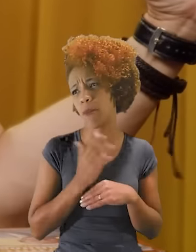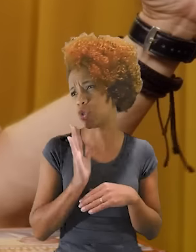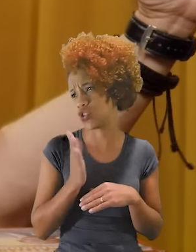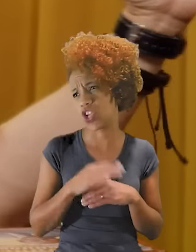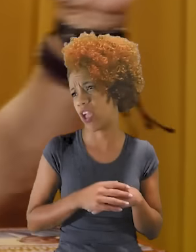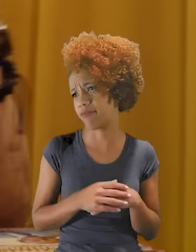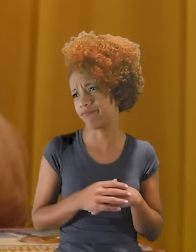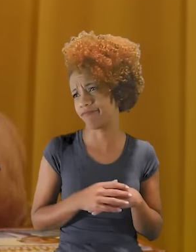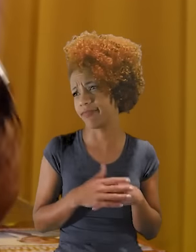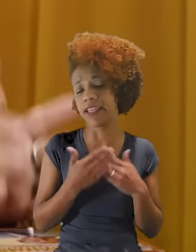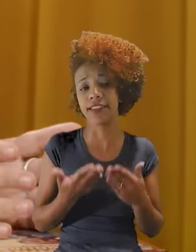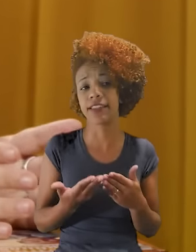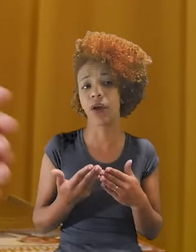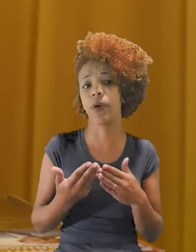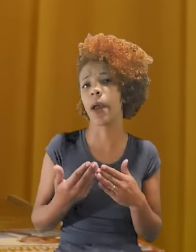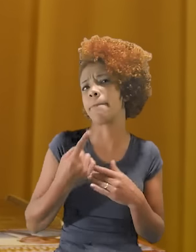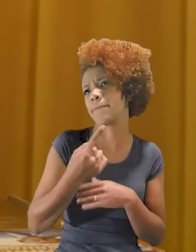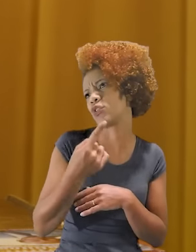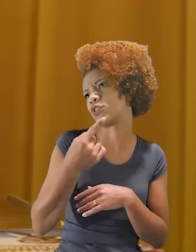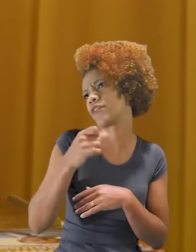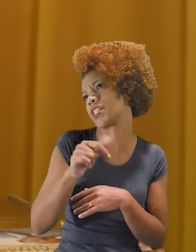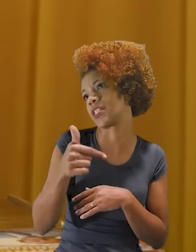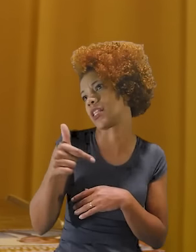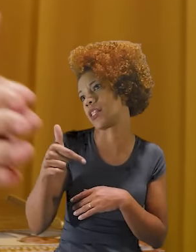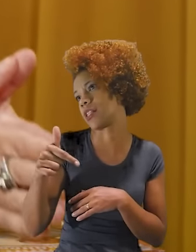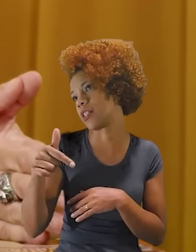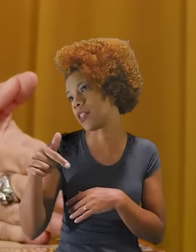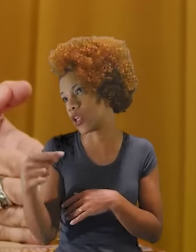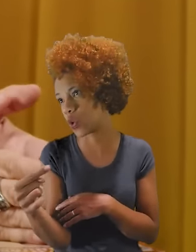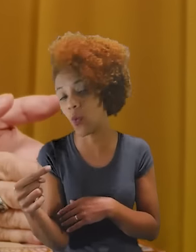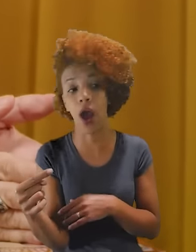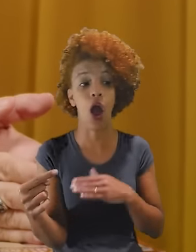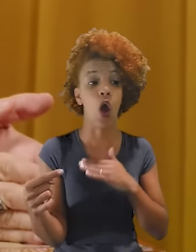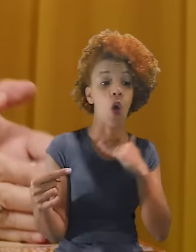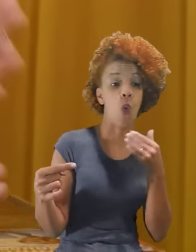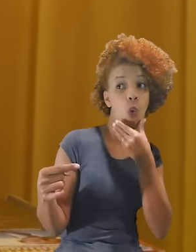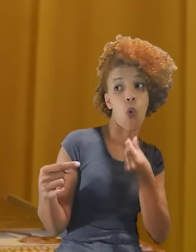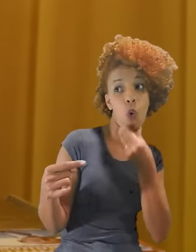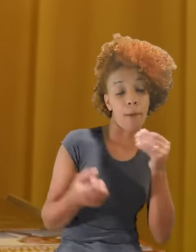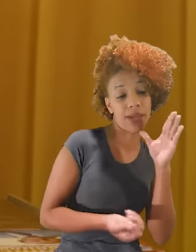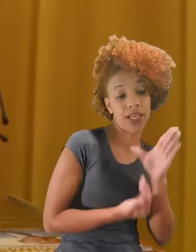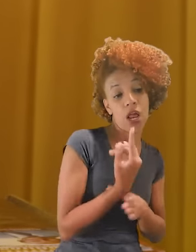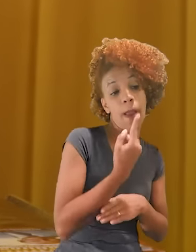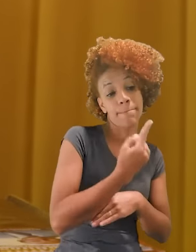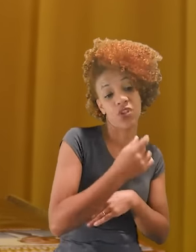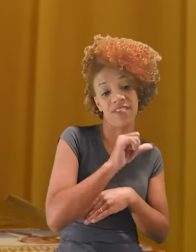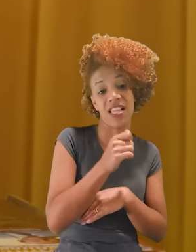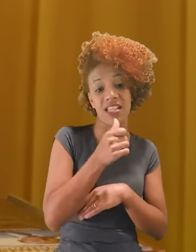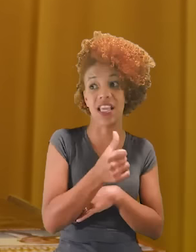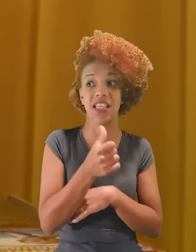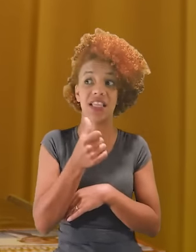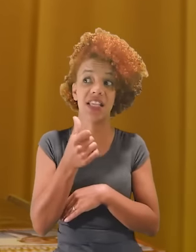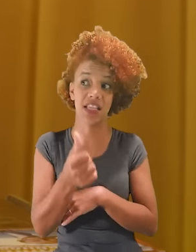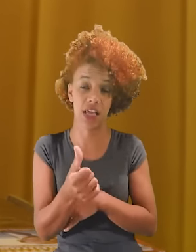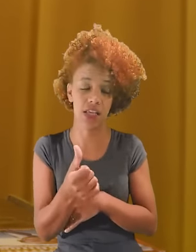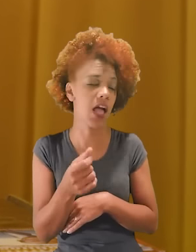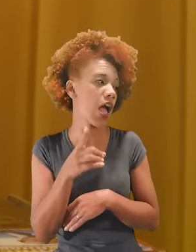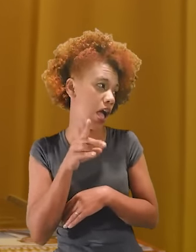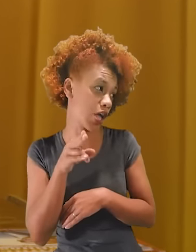morto. Então, assim, isso inaugurou em 71, o Walt Disney morreu em 66. A Disney de Orlando... Nada. É